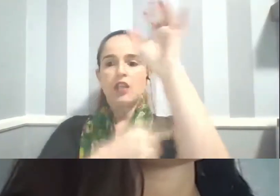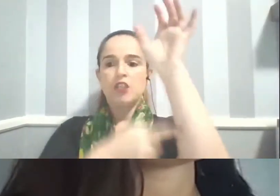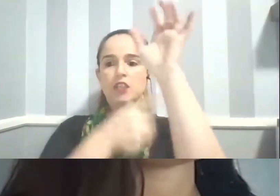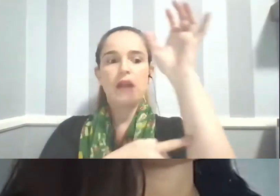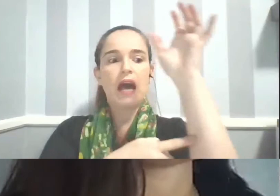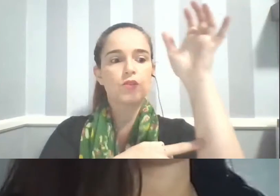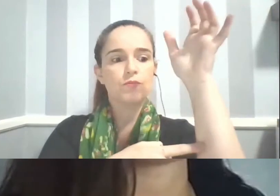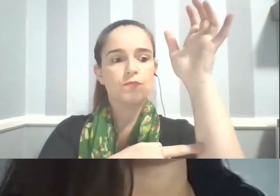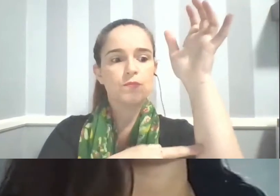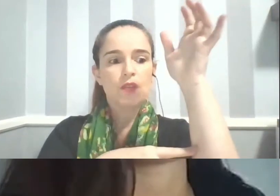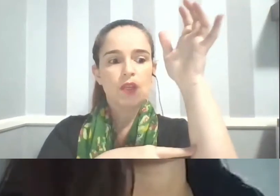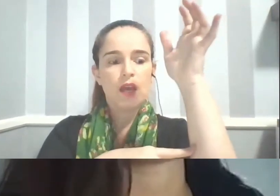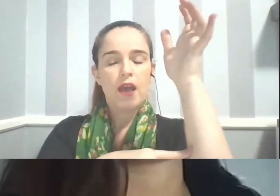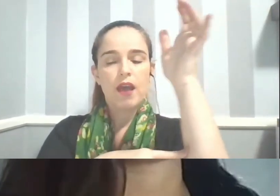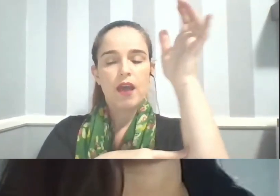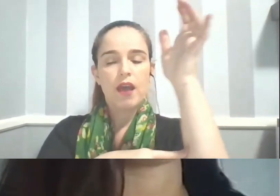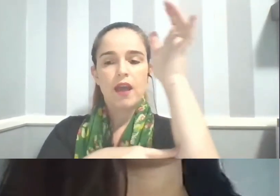uma hemorragia no braço.